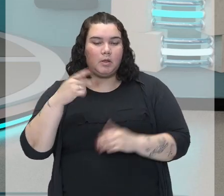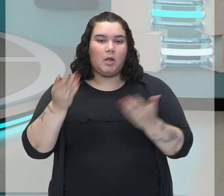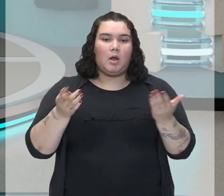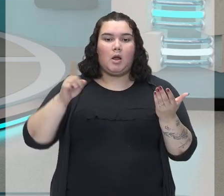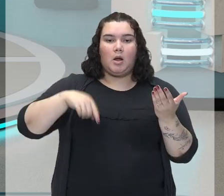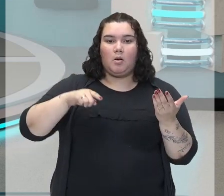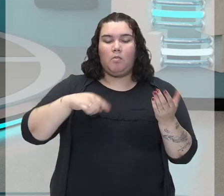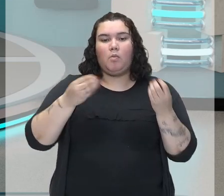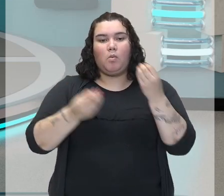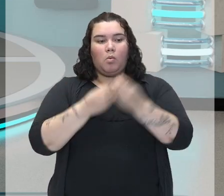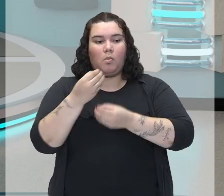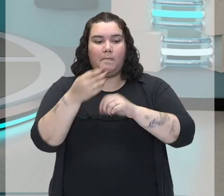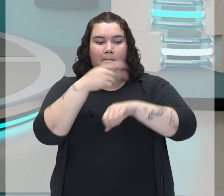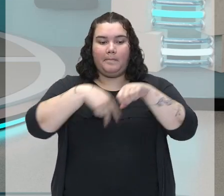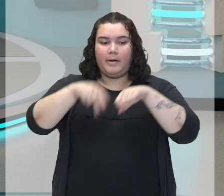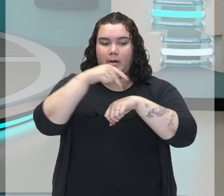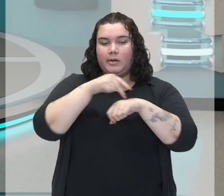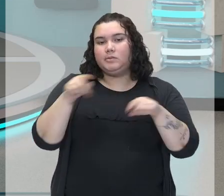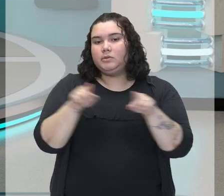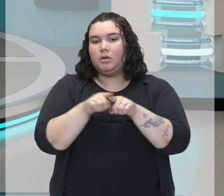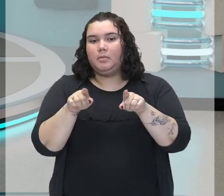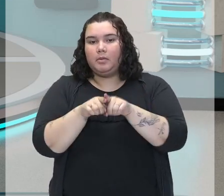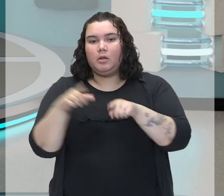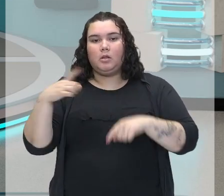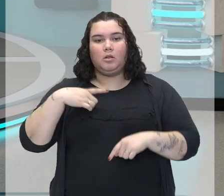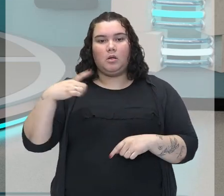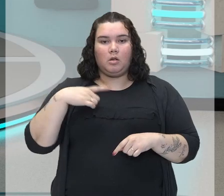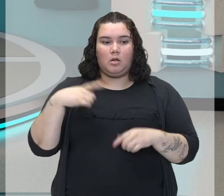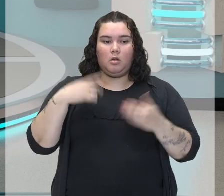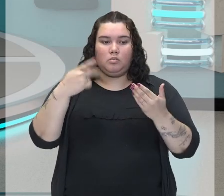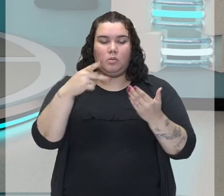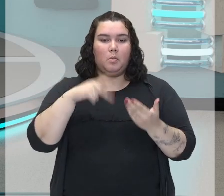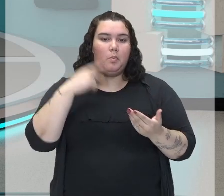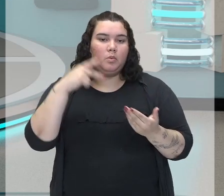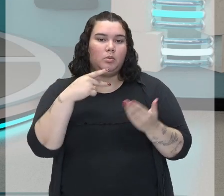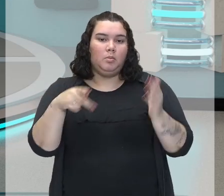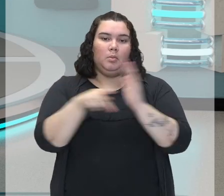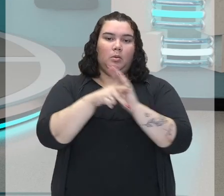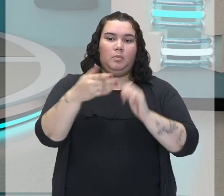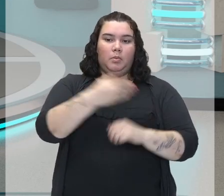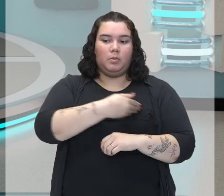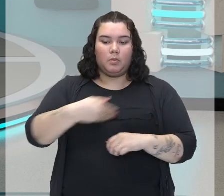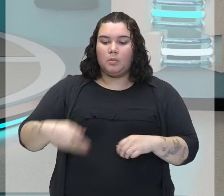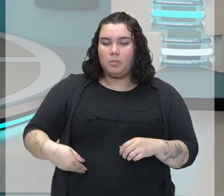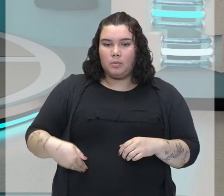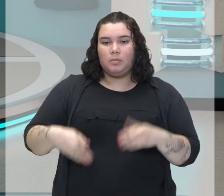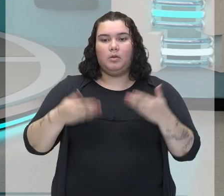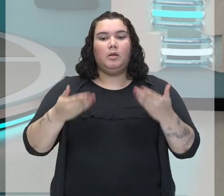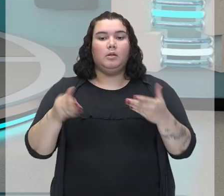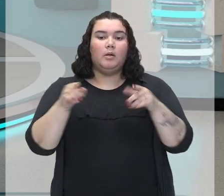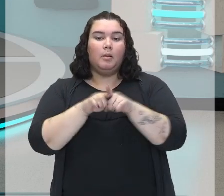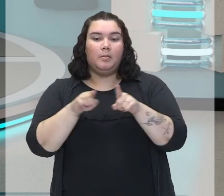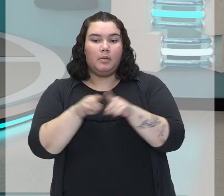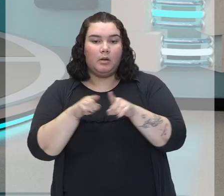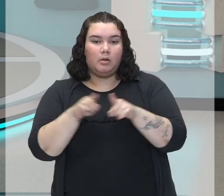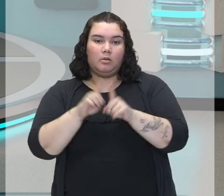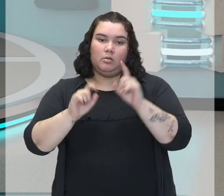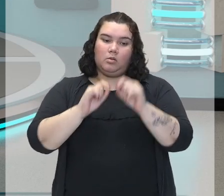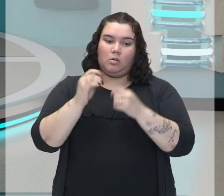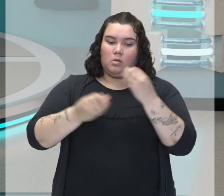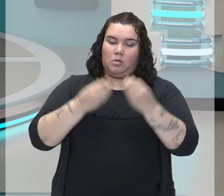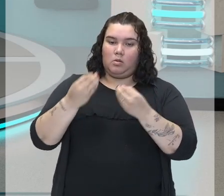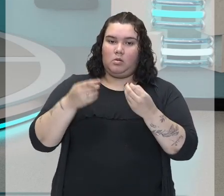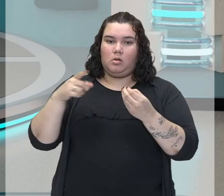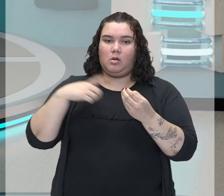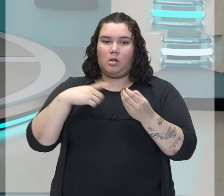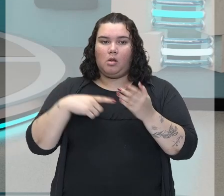forma dos países também afirmarem suas políticas públicas, né, mas também como uma forma de